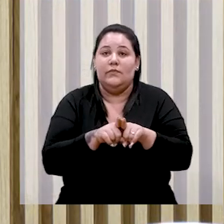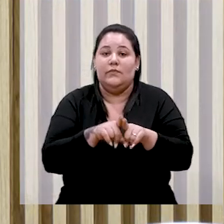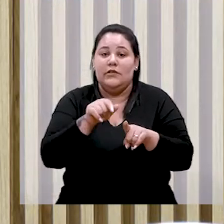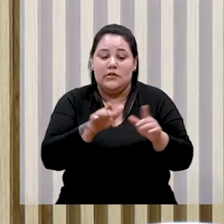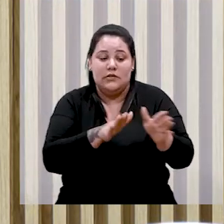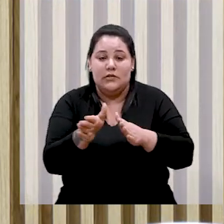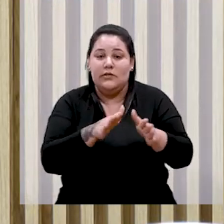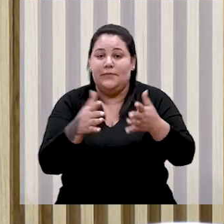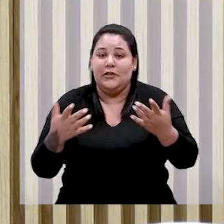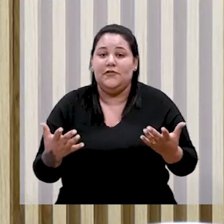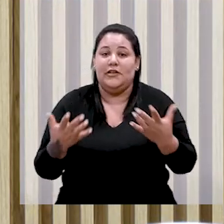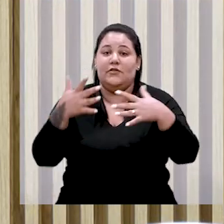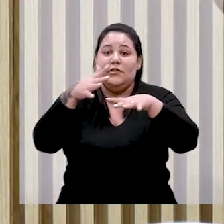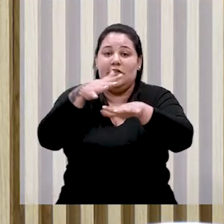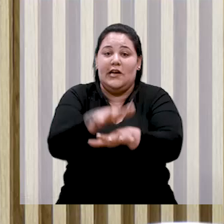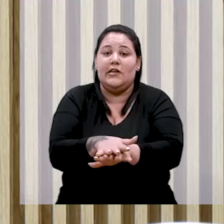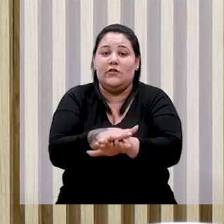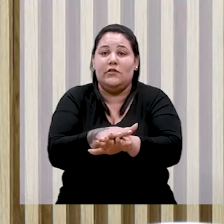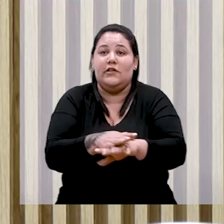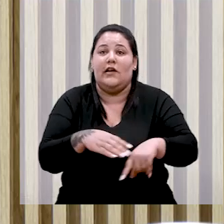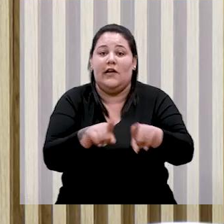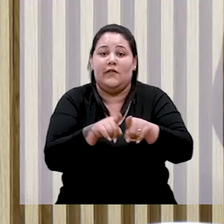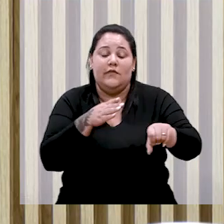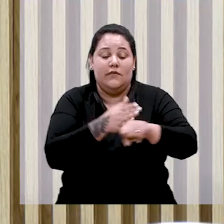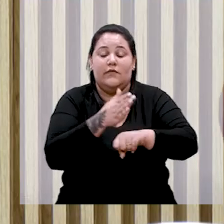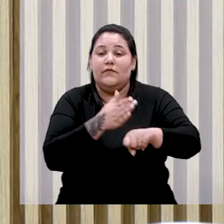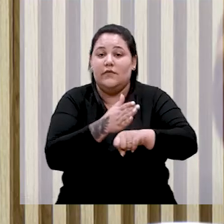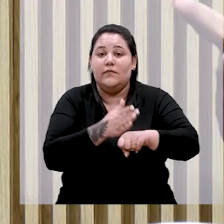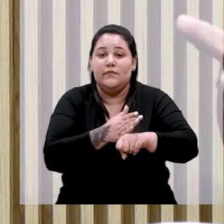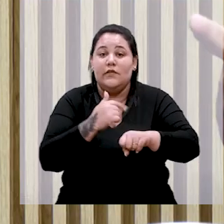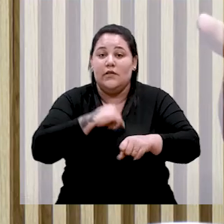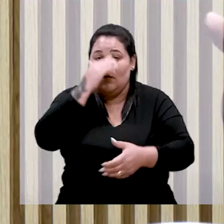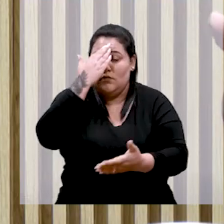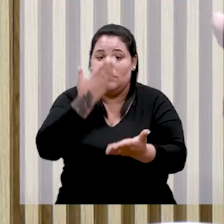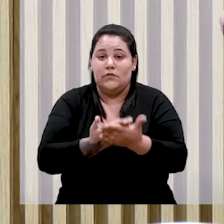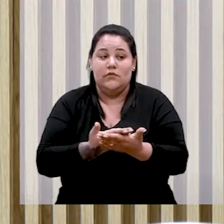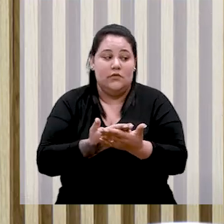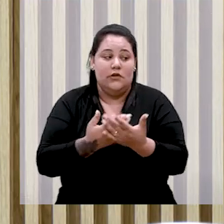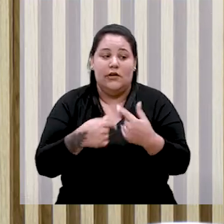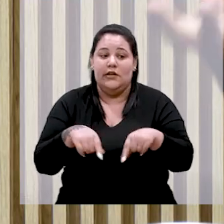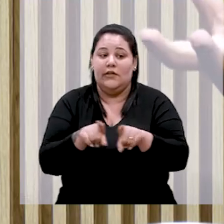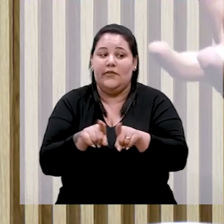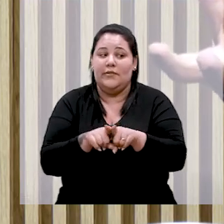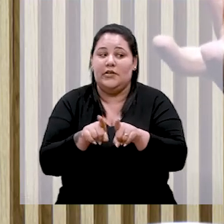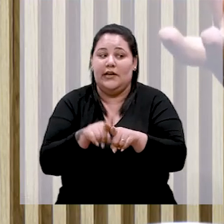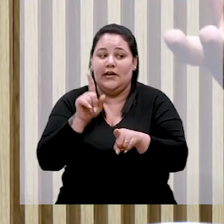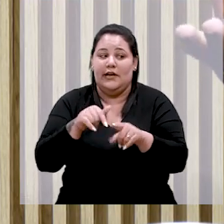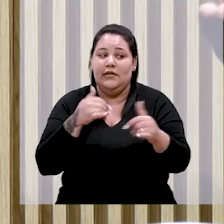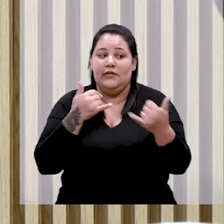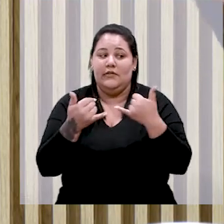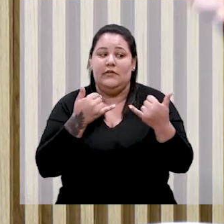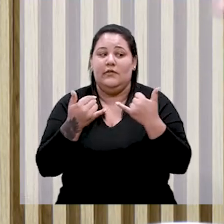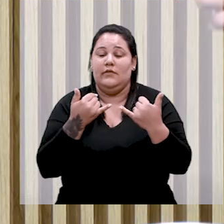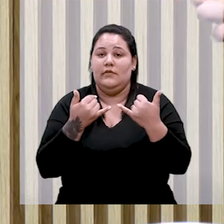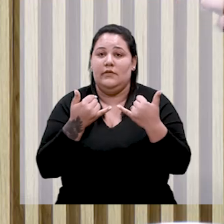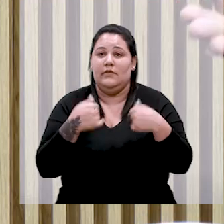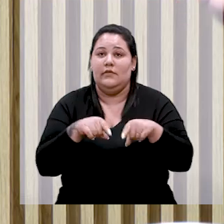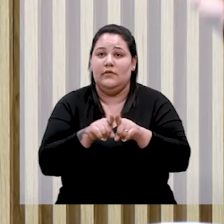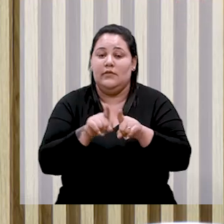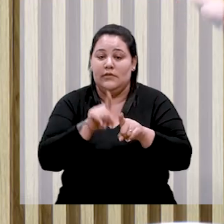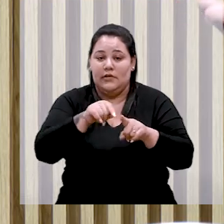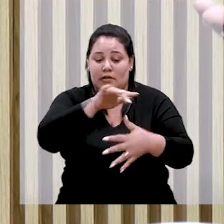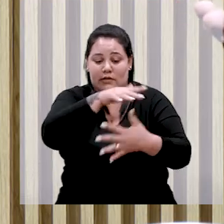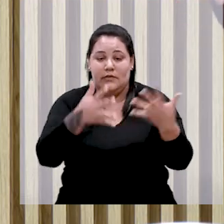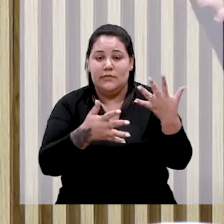de acessibilidade, de inclusão de maneira geral, ela faz muito parte, assim, daquilo que eu acredito. E a gente precisa ser exemplo, né? Quando tu fala dessa